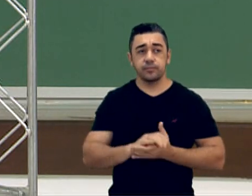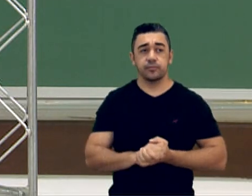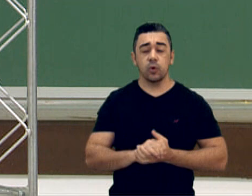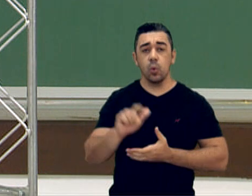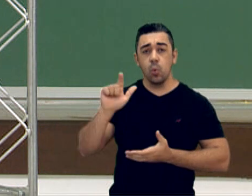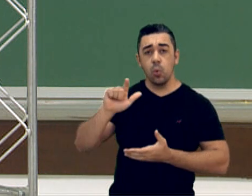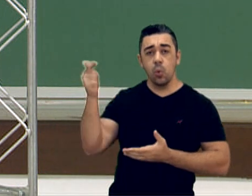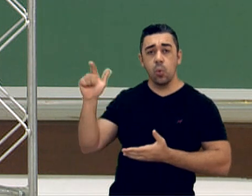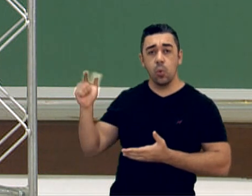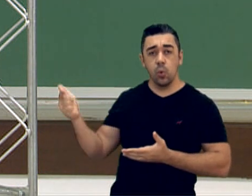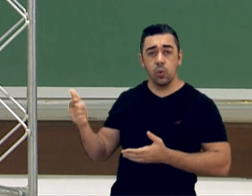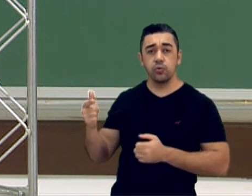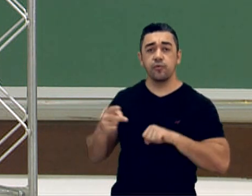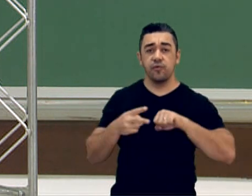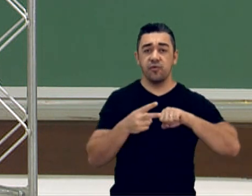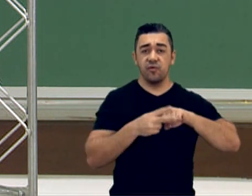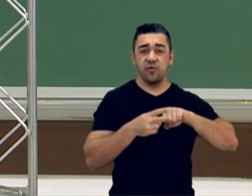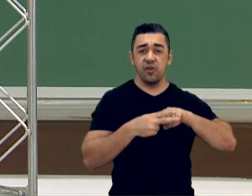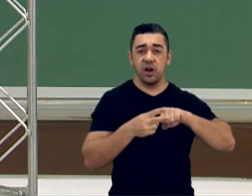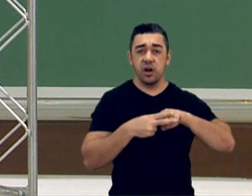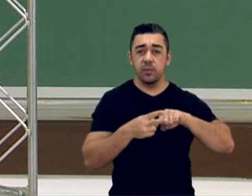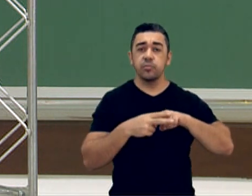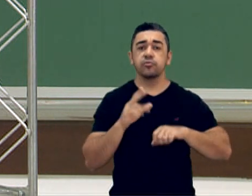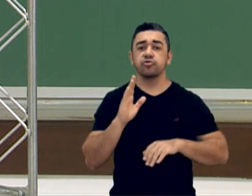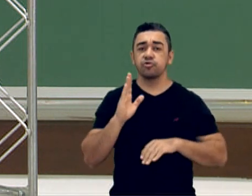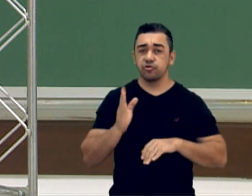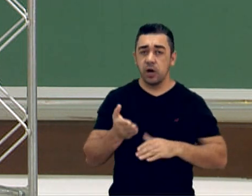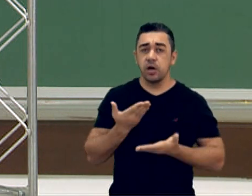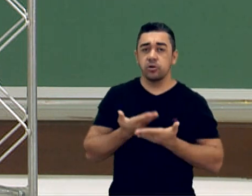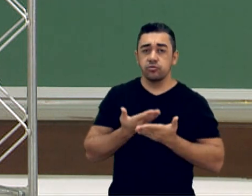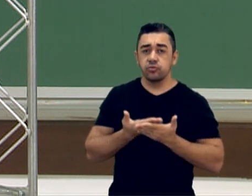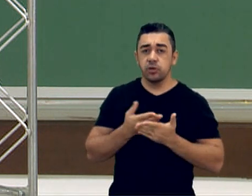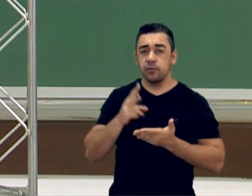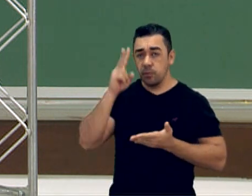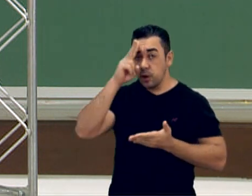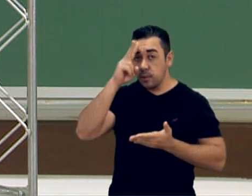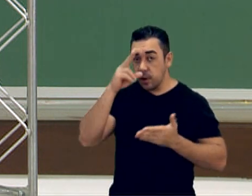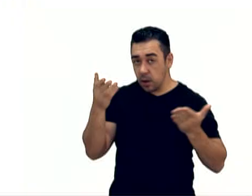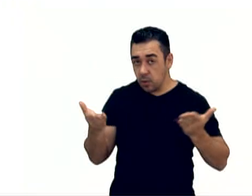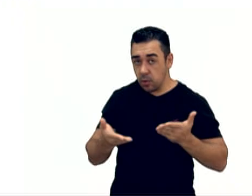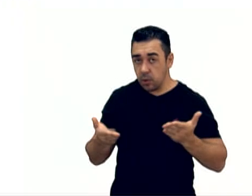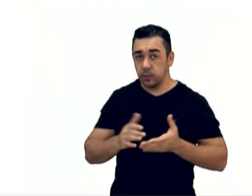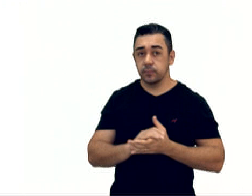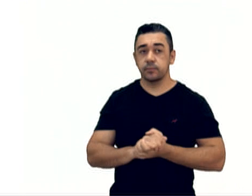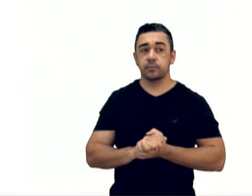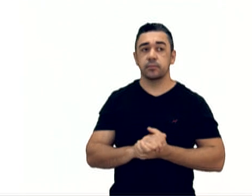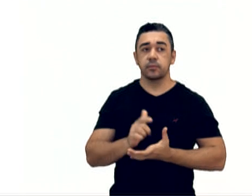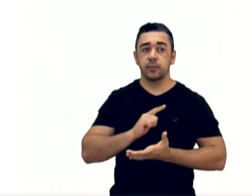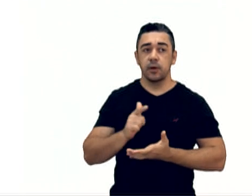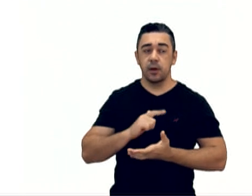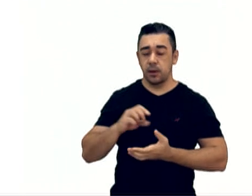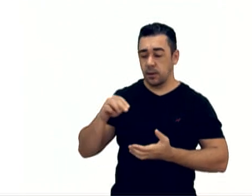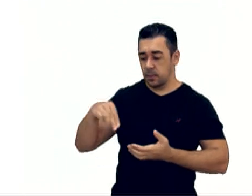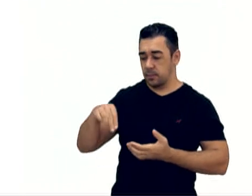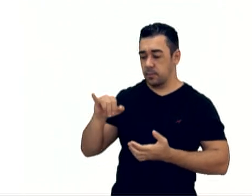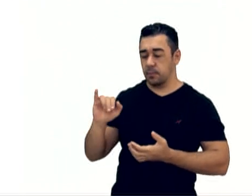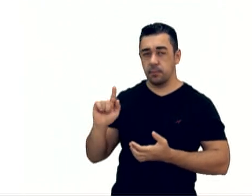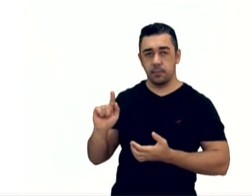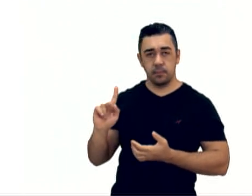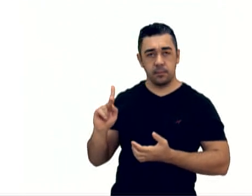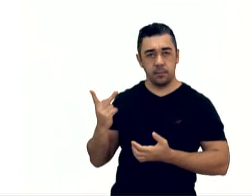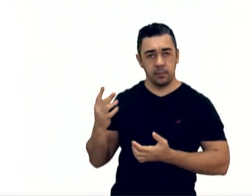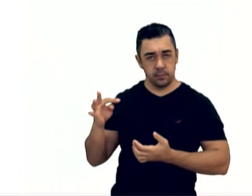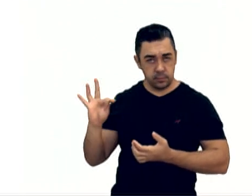Outros verbos modais que nós já estudamos e vamos recapitular aqui, ó. O might, que expressa